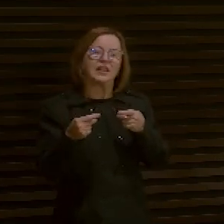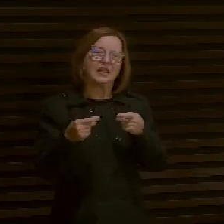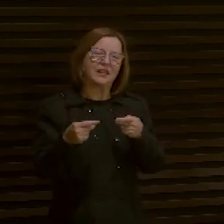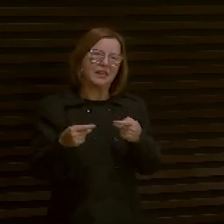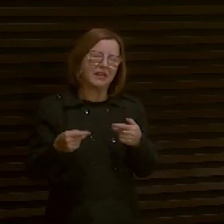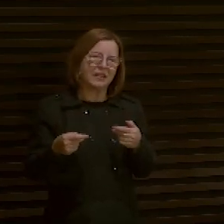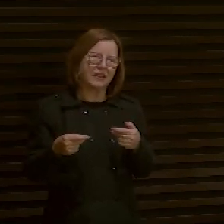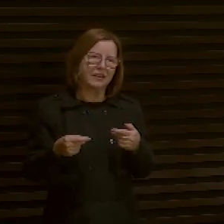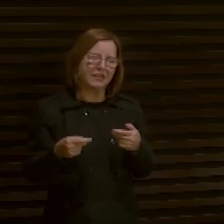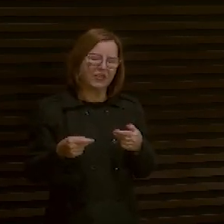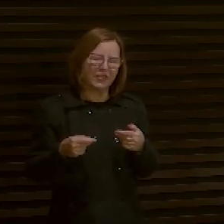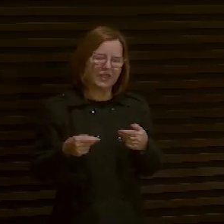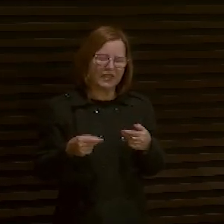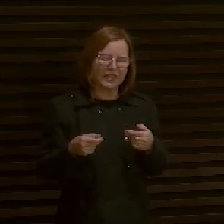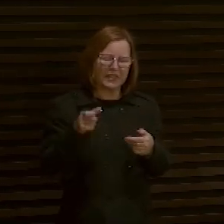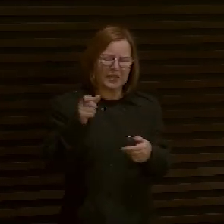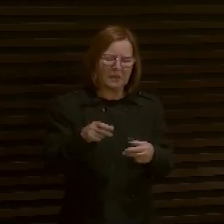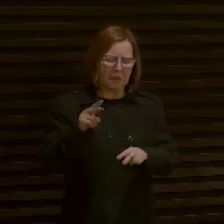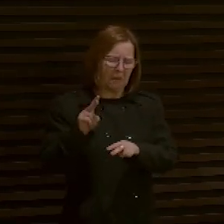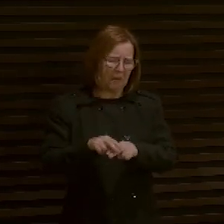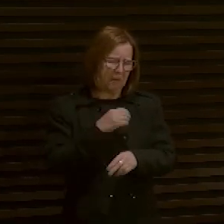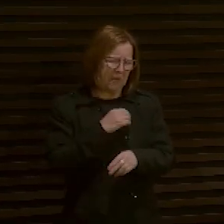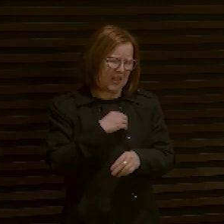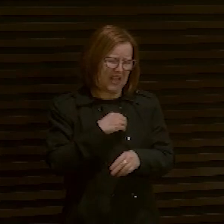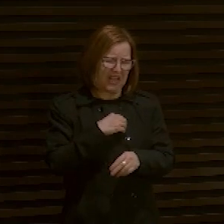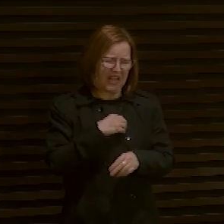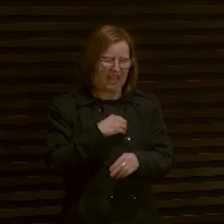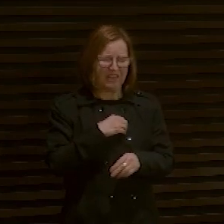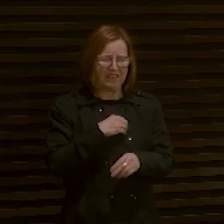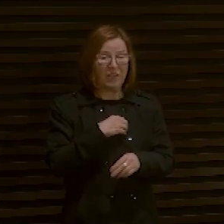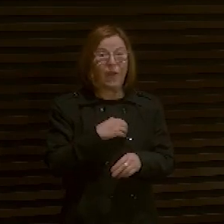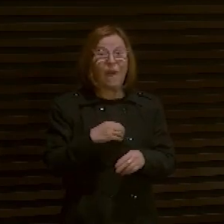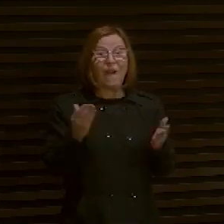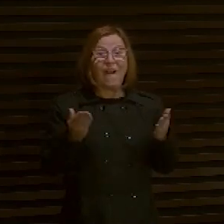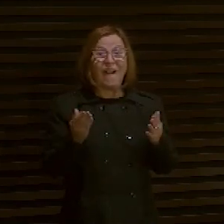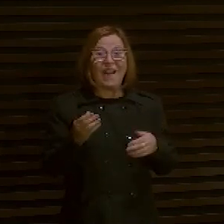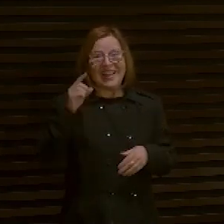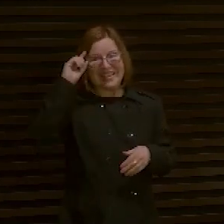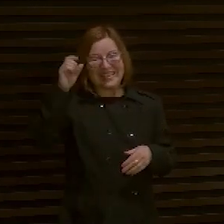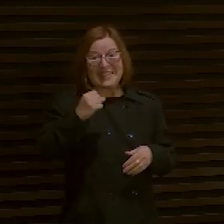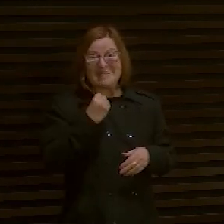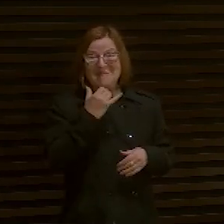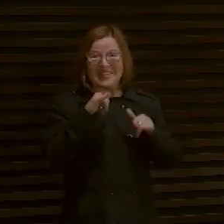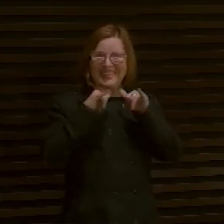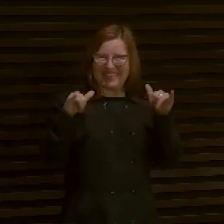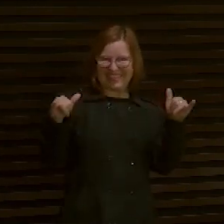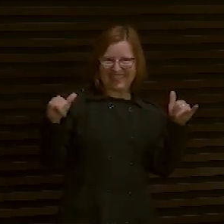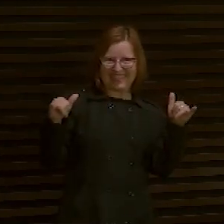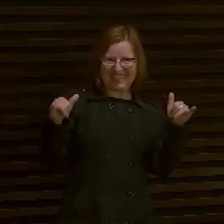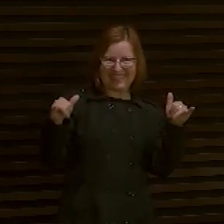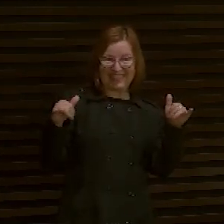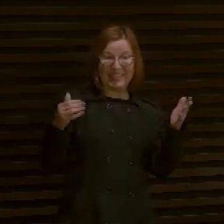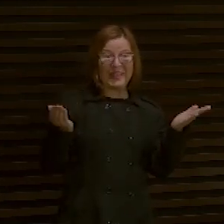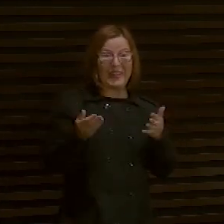falar de ímpio condenado, que é uma verdade que nós devemos falar, mas hoje é dia de boa notícia, meus irmãos. Hoje é